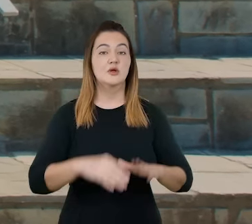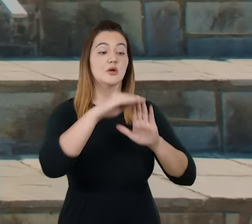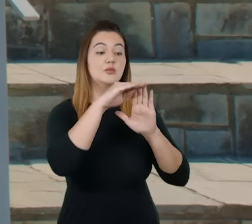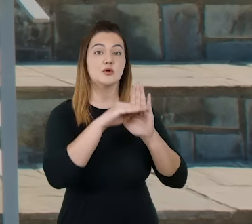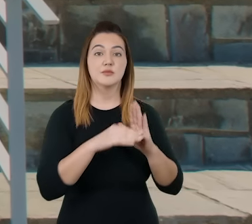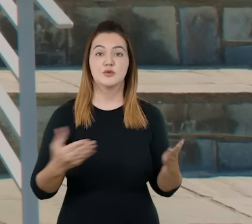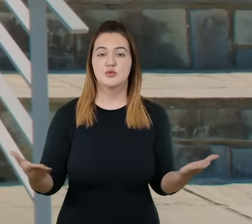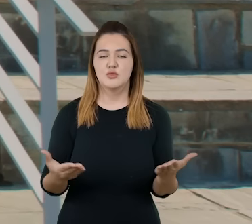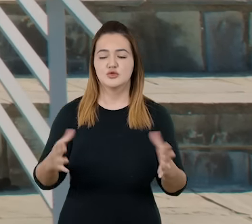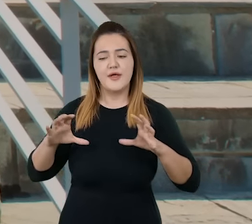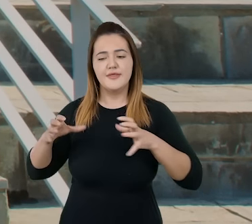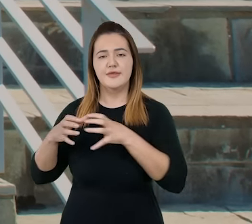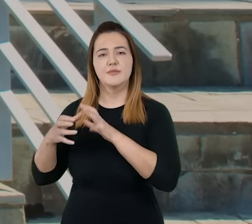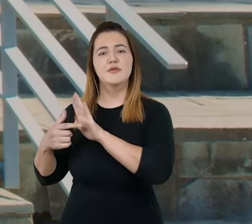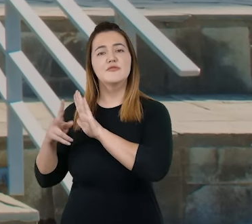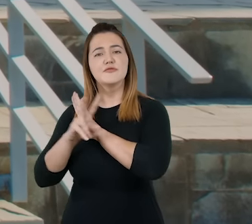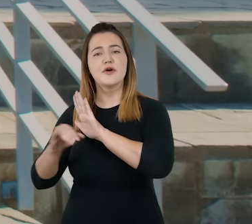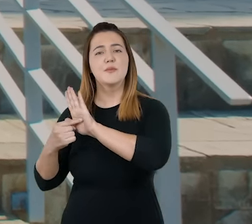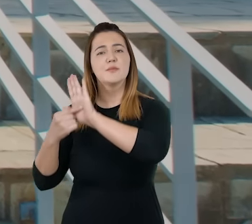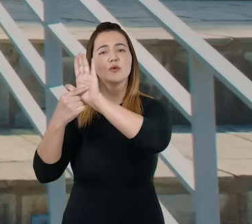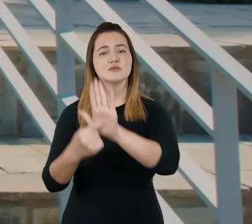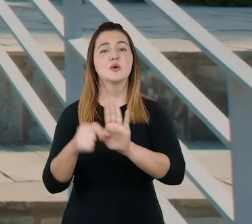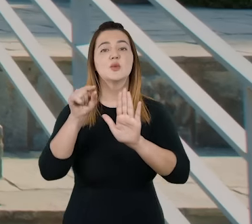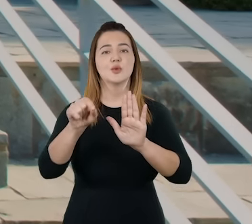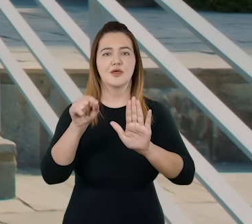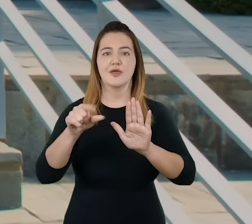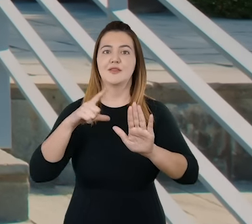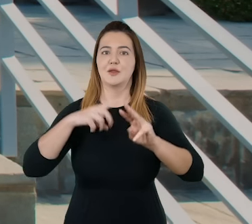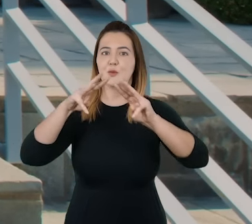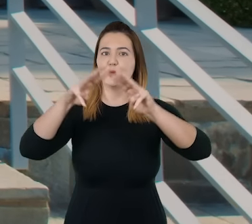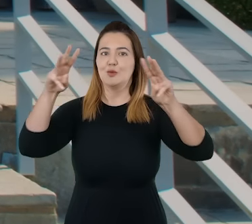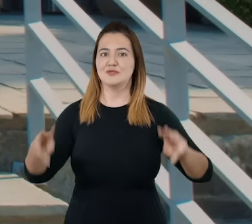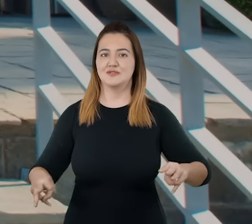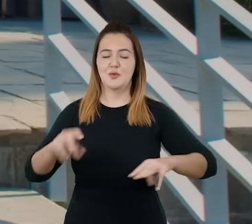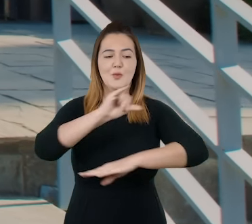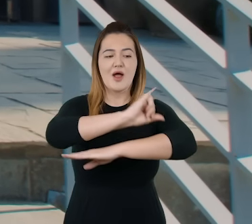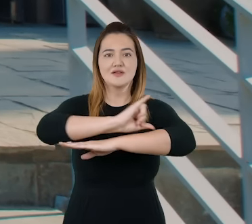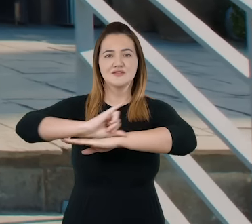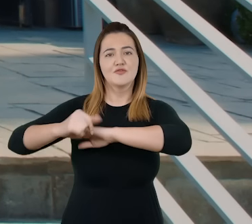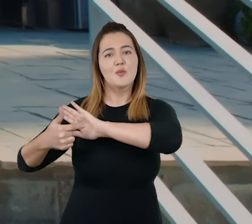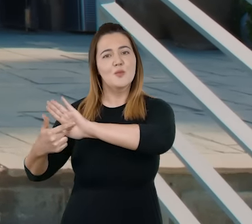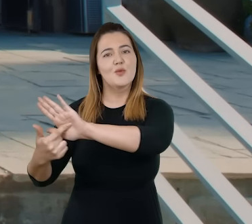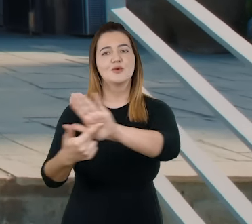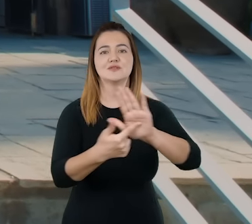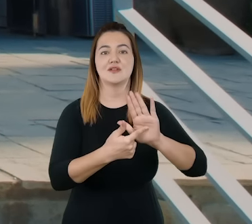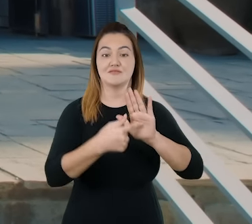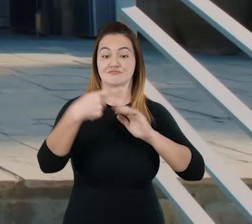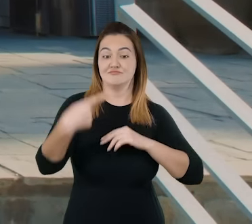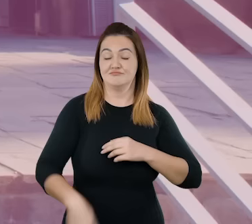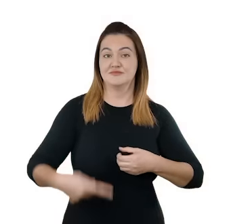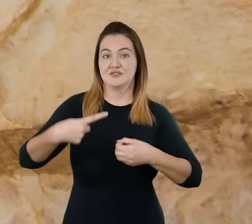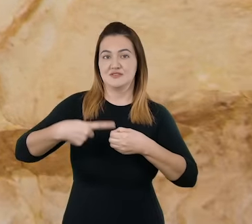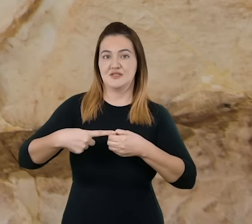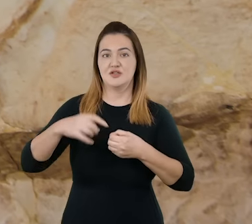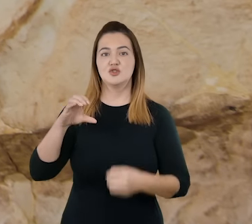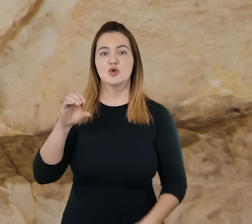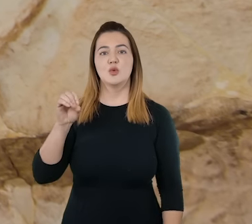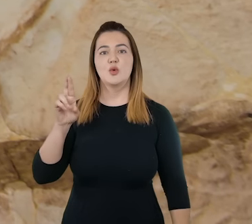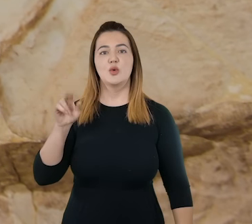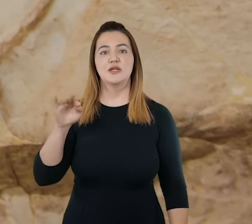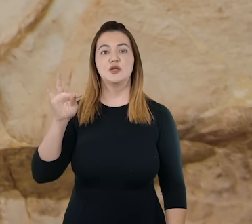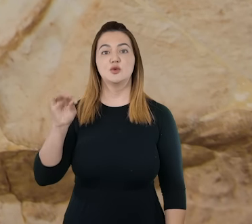No programa de hoje, a nossa equipe vai trazer você para conhecer o acervo que está nesse museu aqui atrás, o Museu de Corinto.